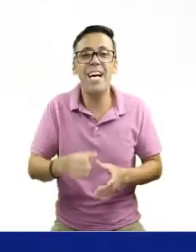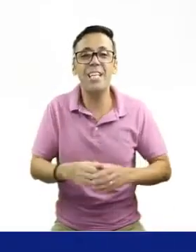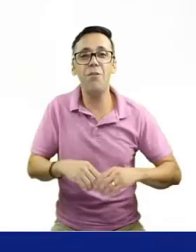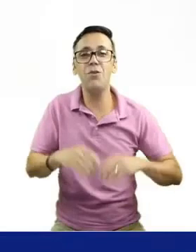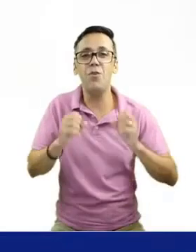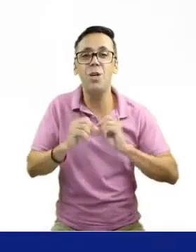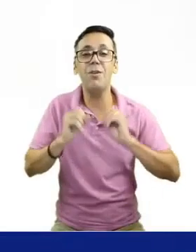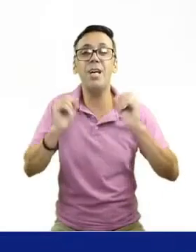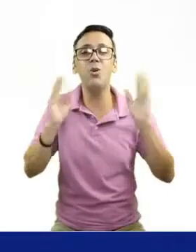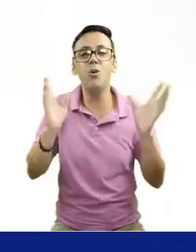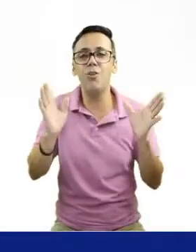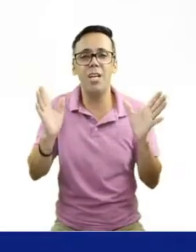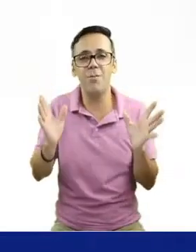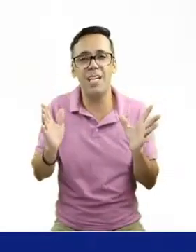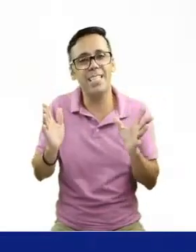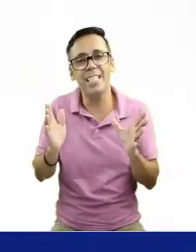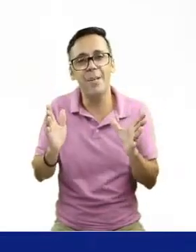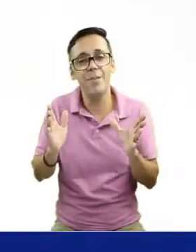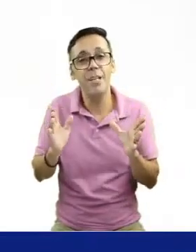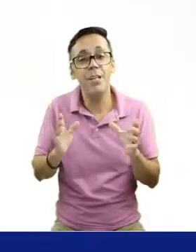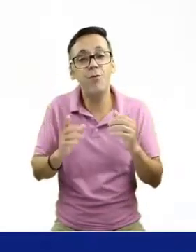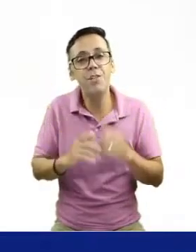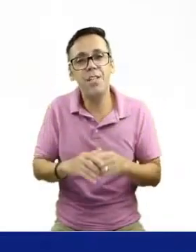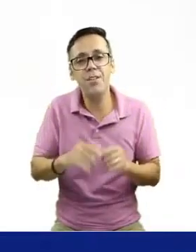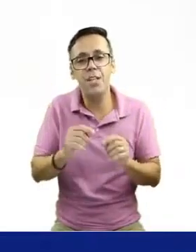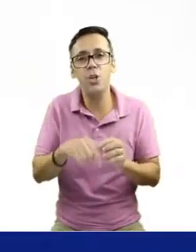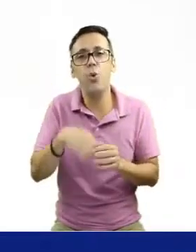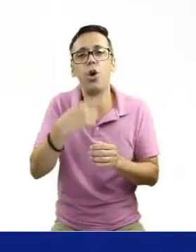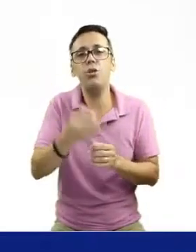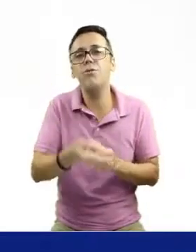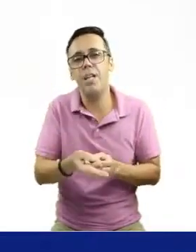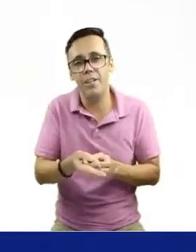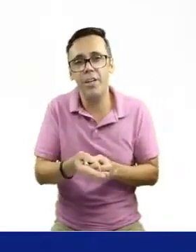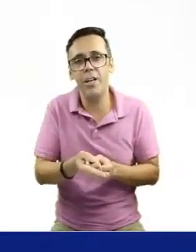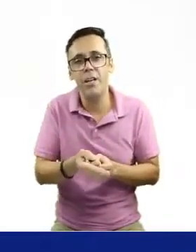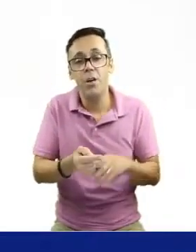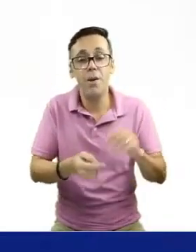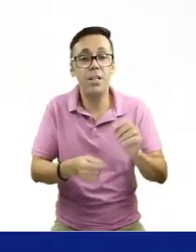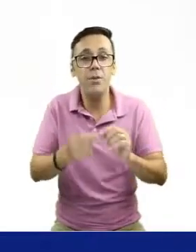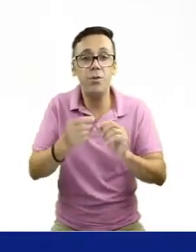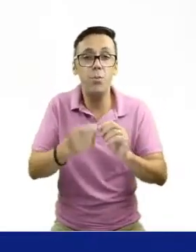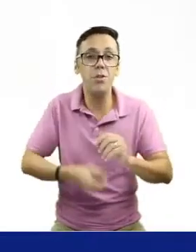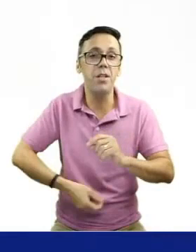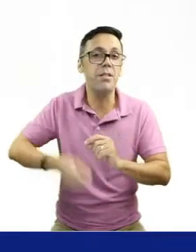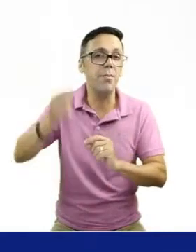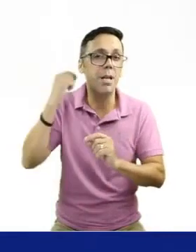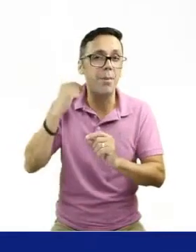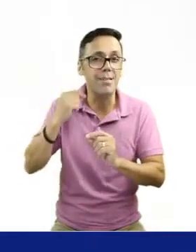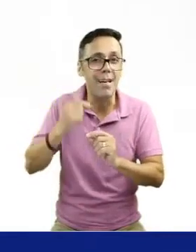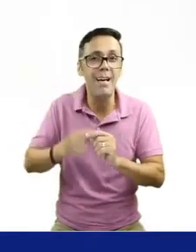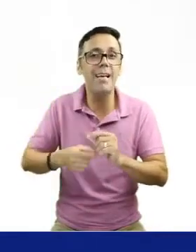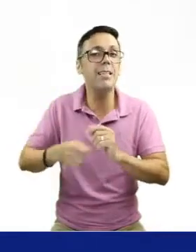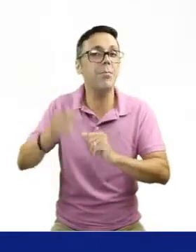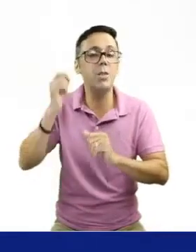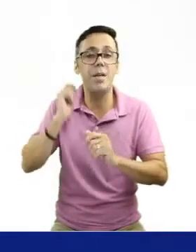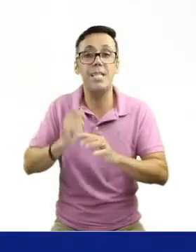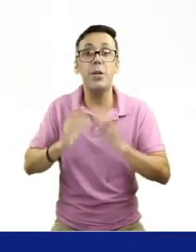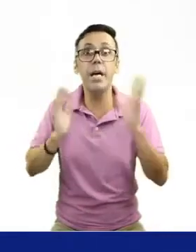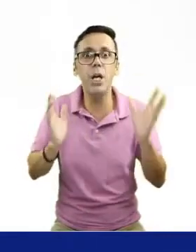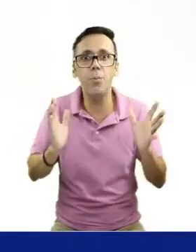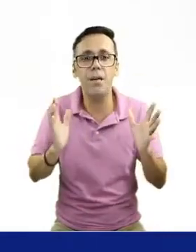os arquivos ficam na Núbia Olha que bacana e você entrando hoje no telegram um artigo que eu postei semana passada